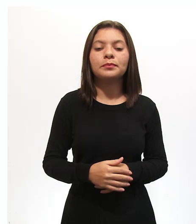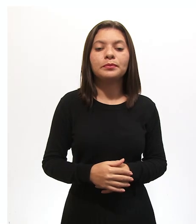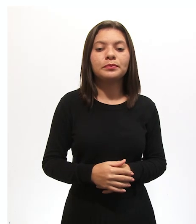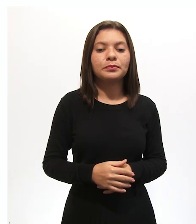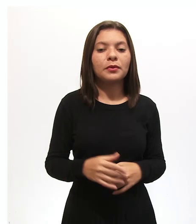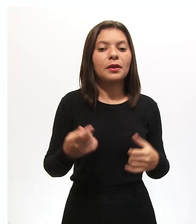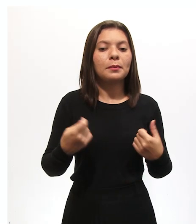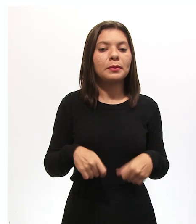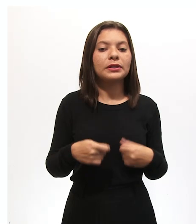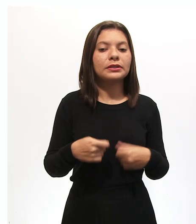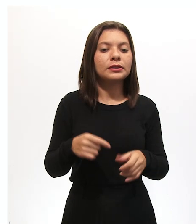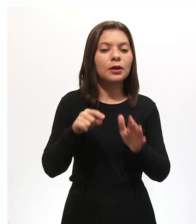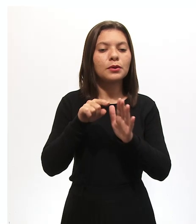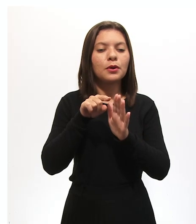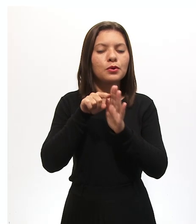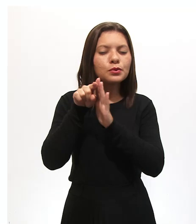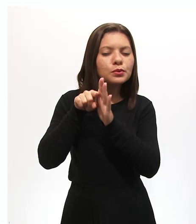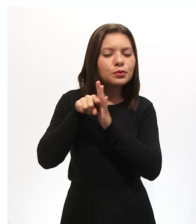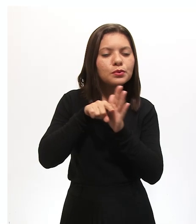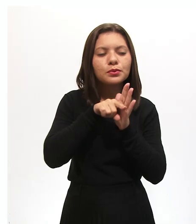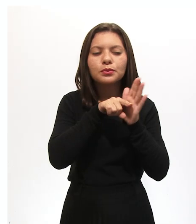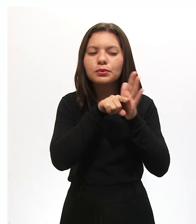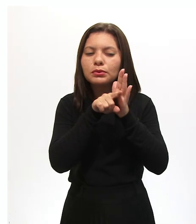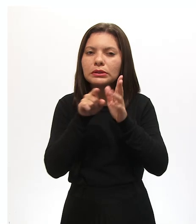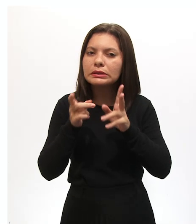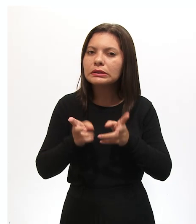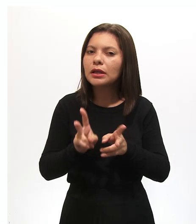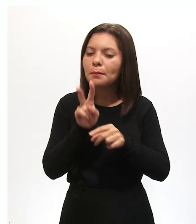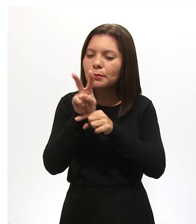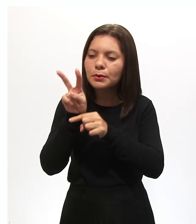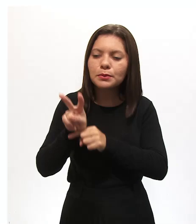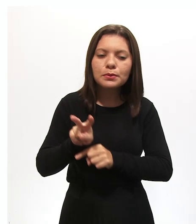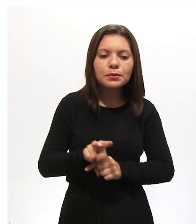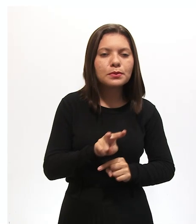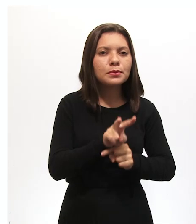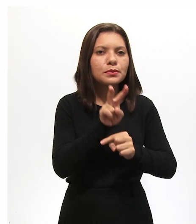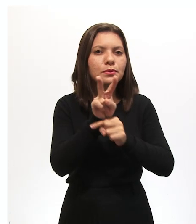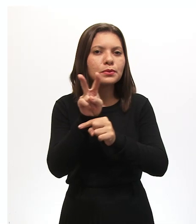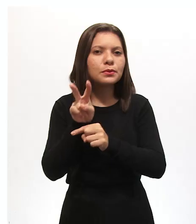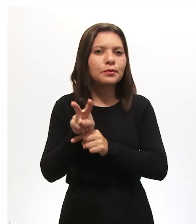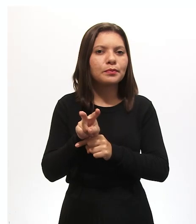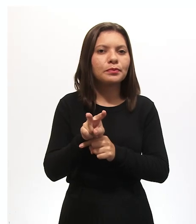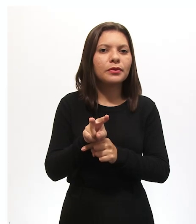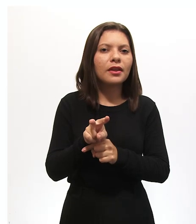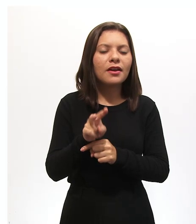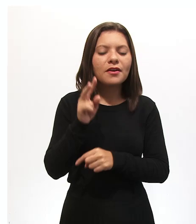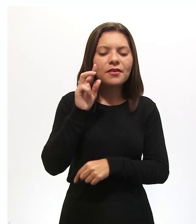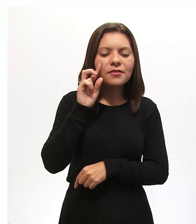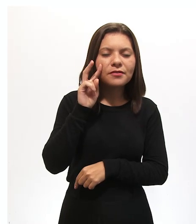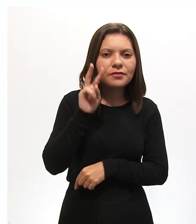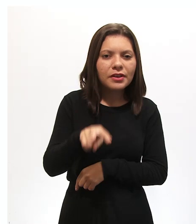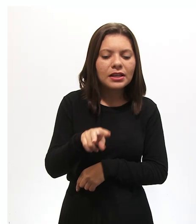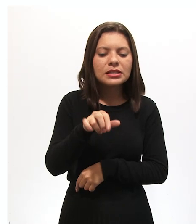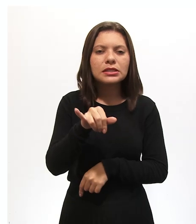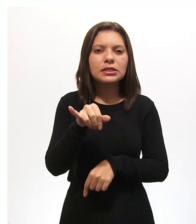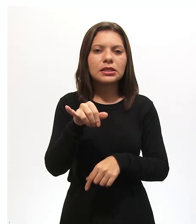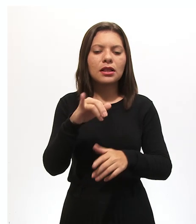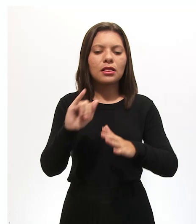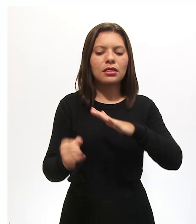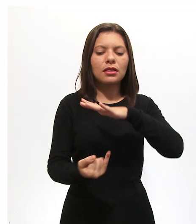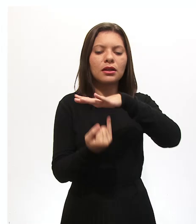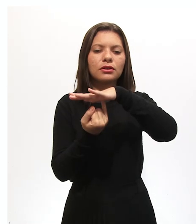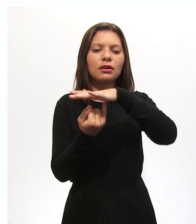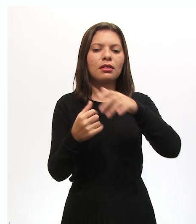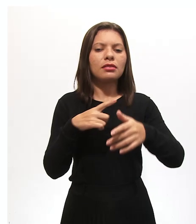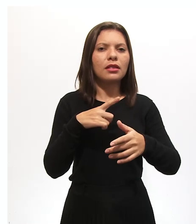contínuo em loco, ou seja, o MEC agenda visita ao apoio para verificar se há computadores suficientes e se